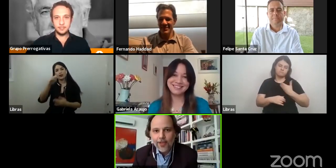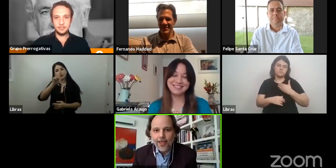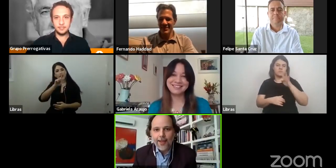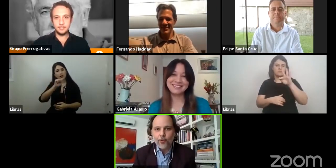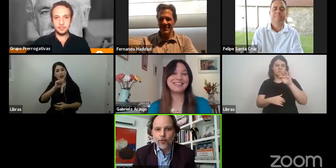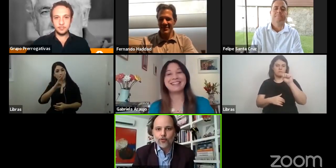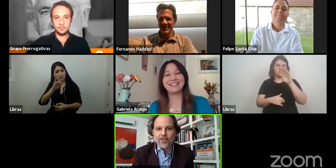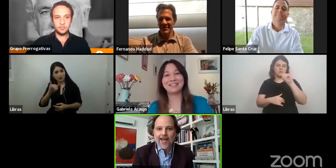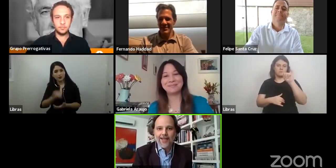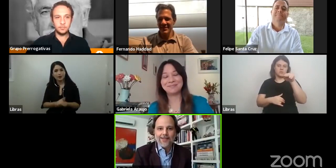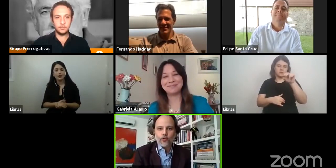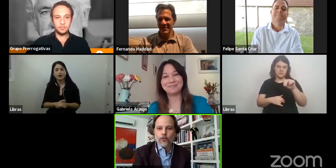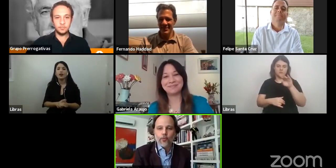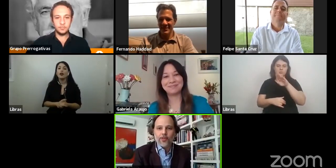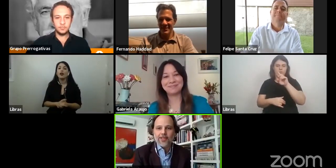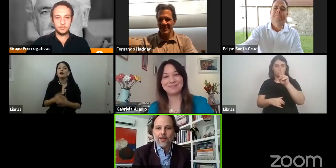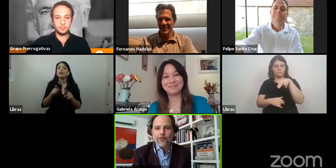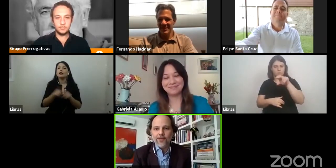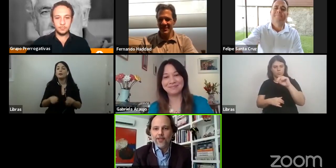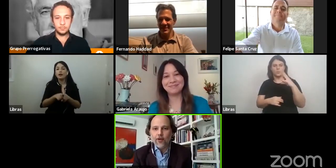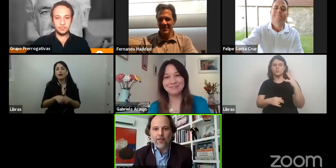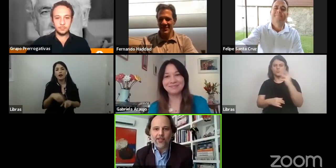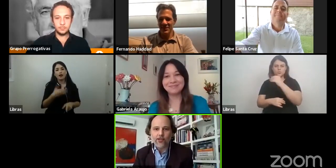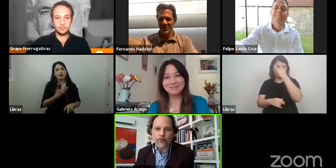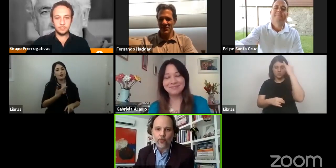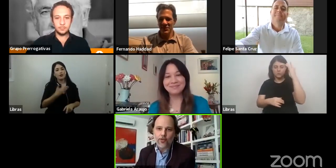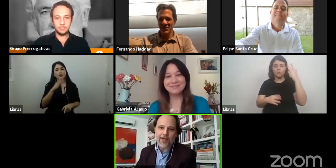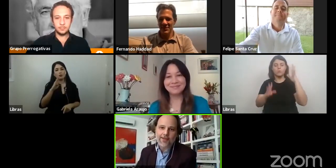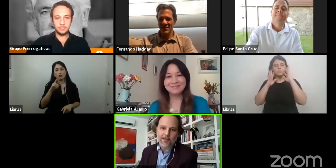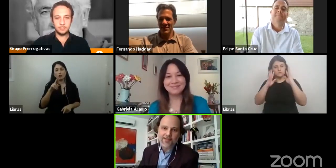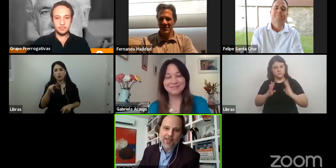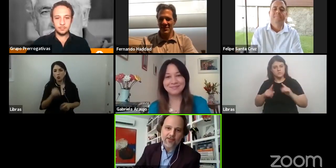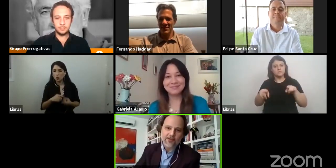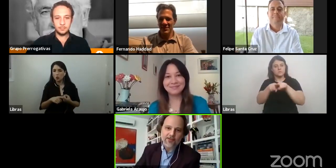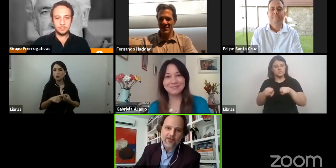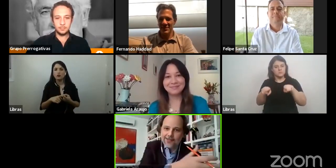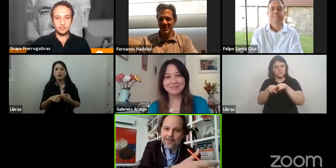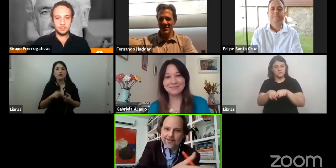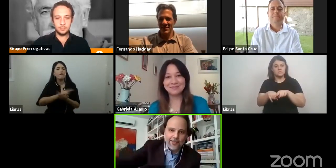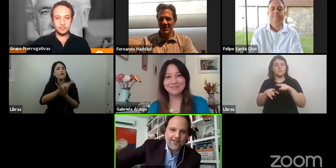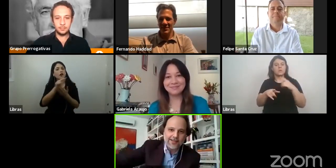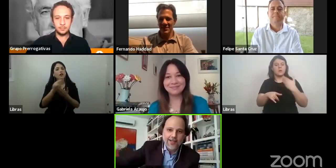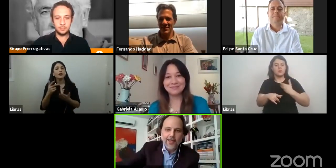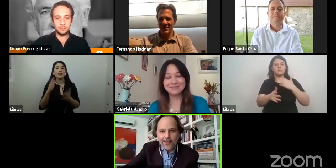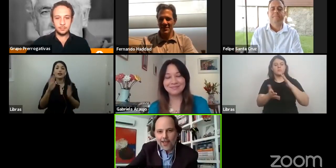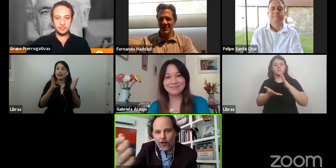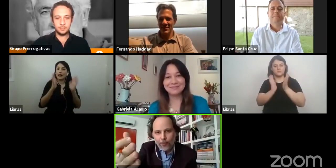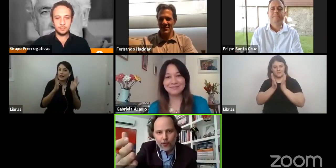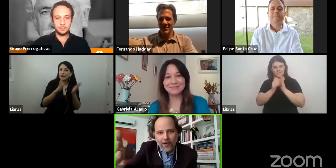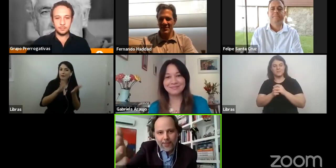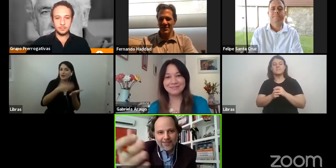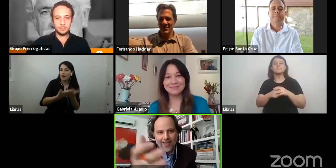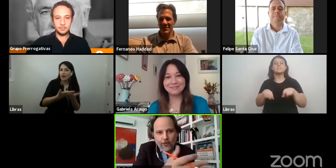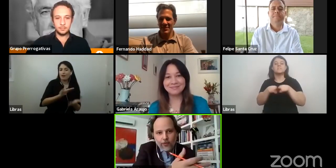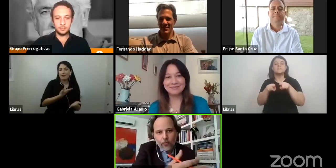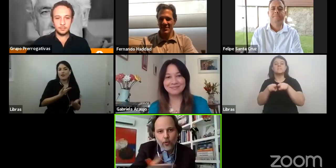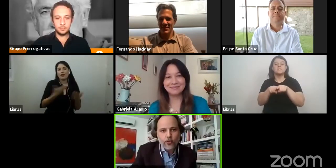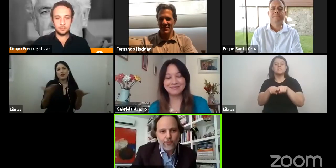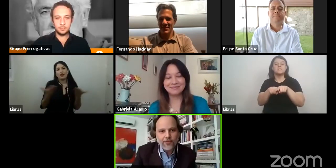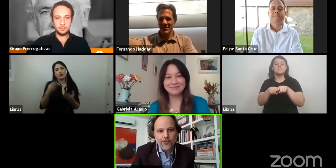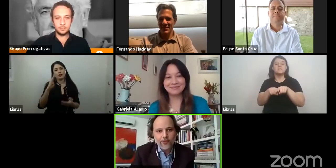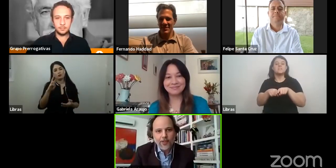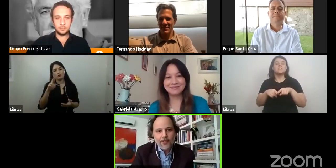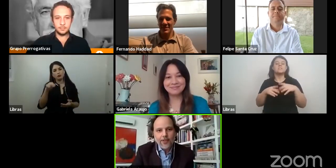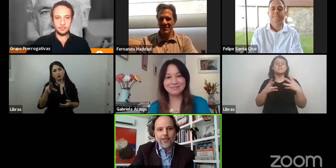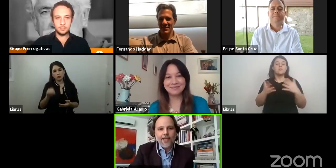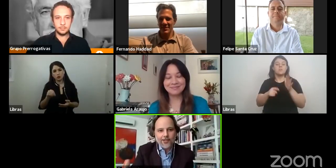Fabiano, Bruno Salles, a todo mundo que está nos ouvindo, novamente ao Atush pela transmissão, as colegas das Libras. E agora o Bruno vai passar o